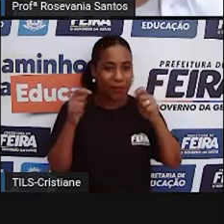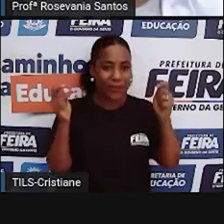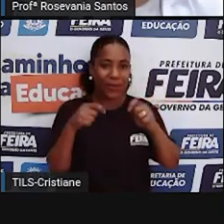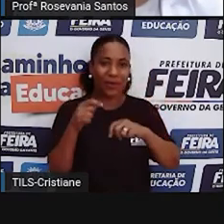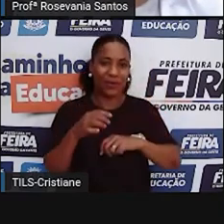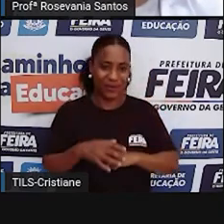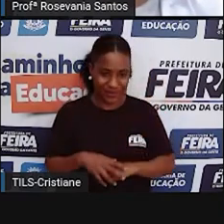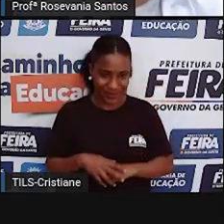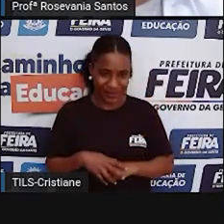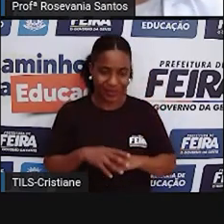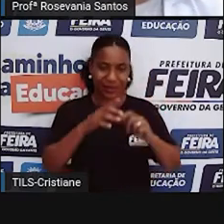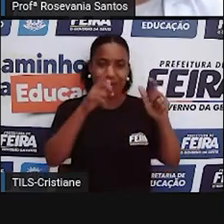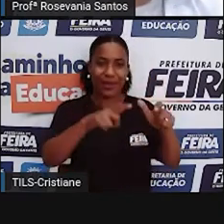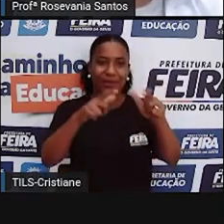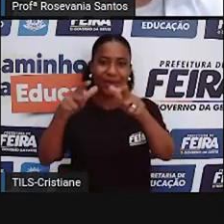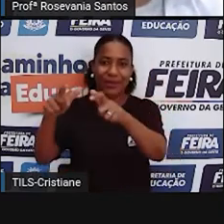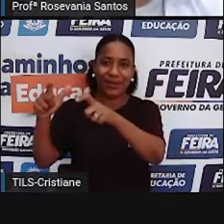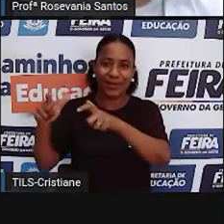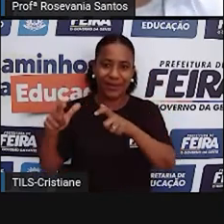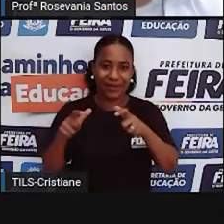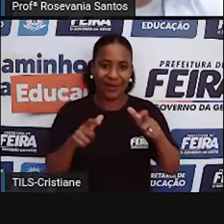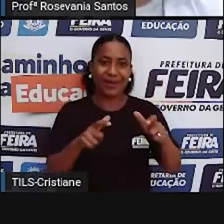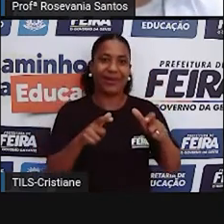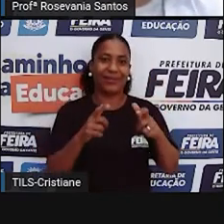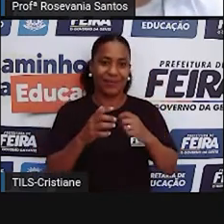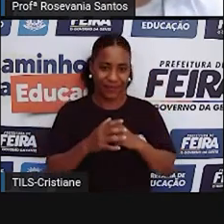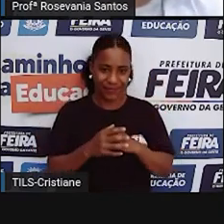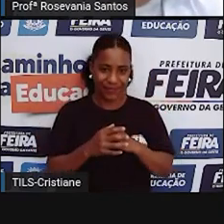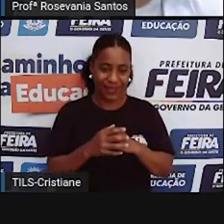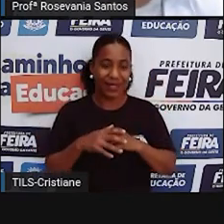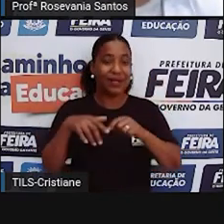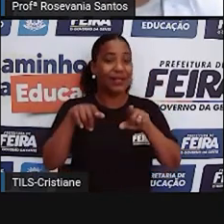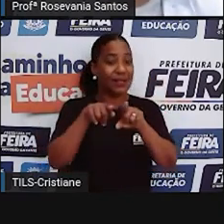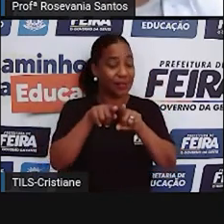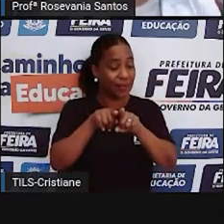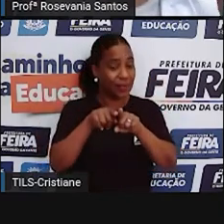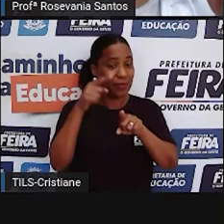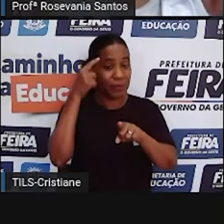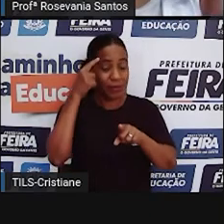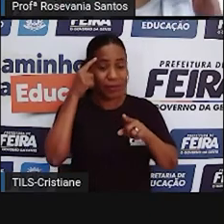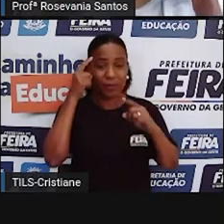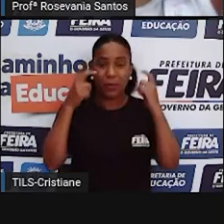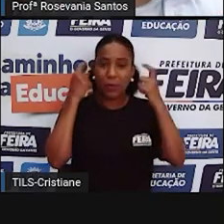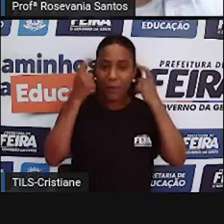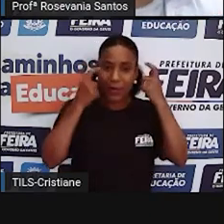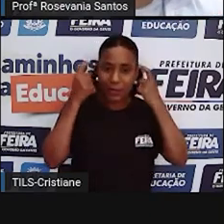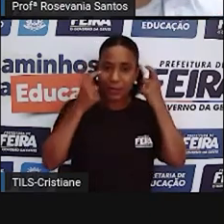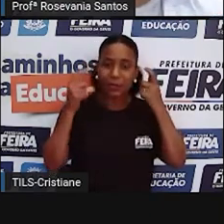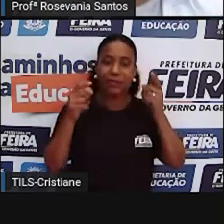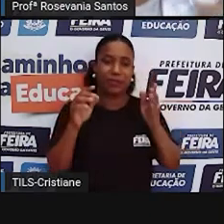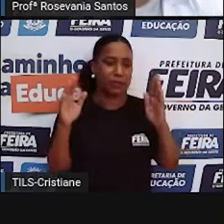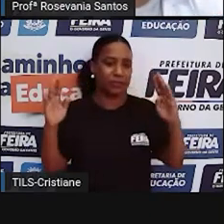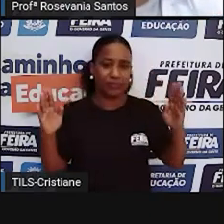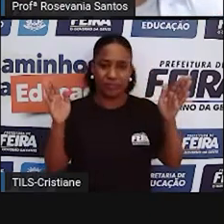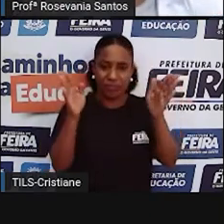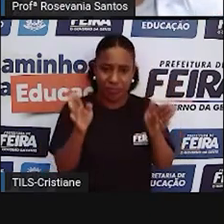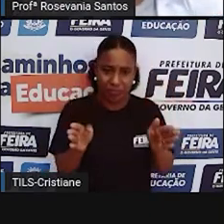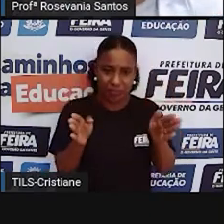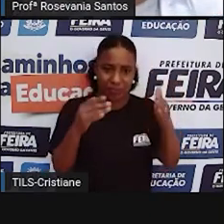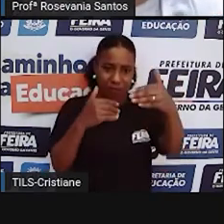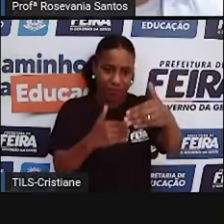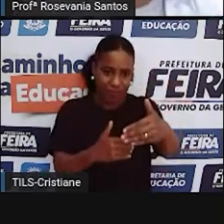dos espaços que nós estamos. E um detalhe, a gente não tem preocupação de escala. Às vezes a gente faz uma casa maior do